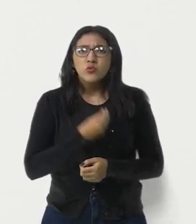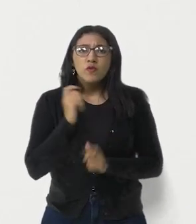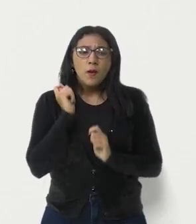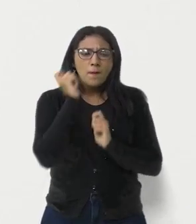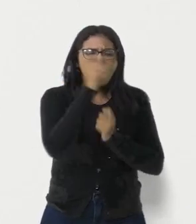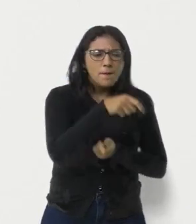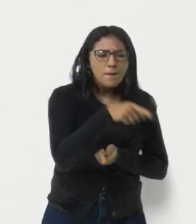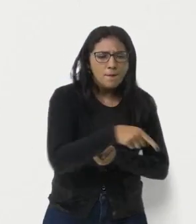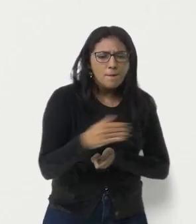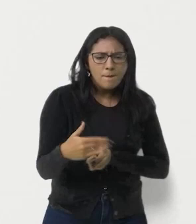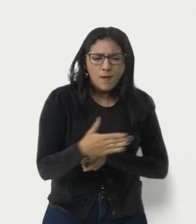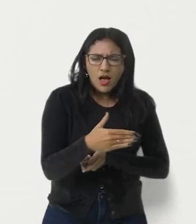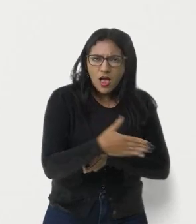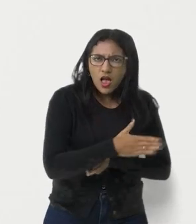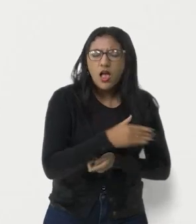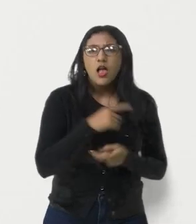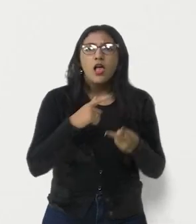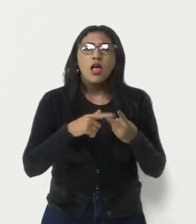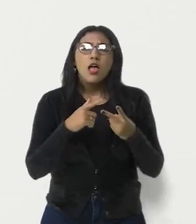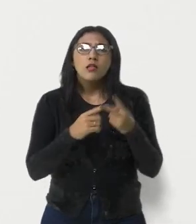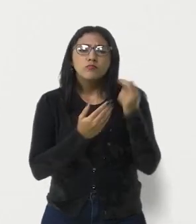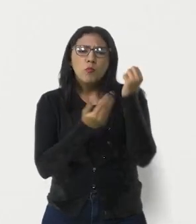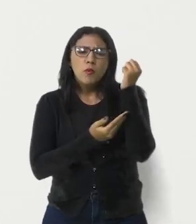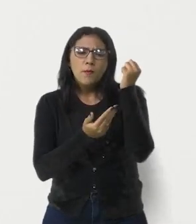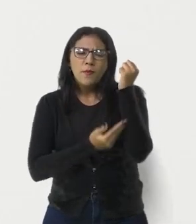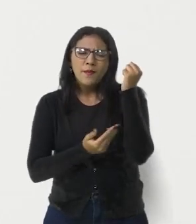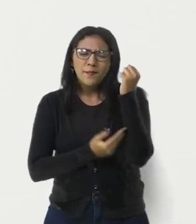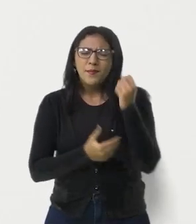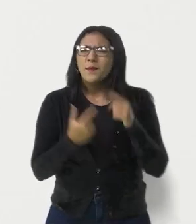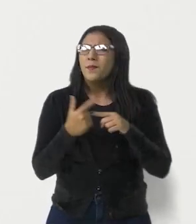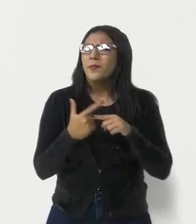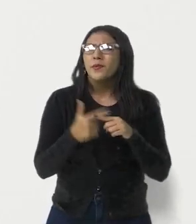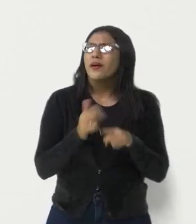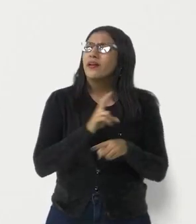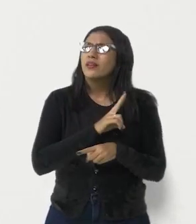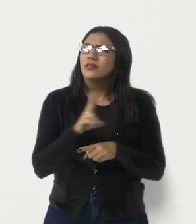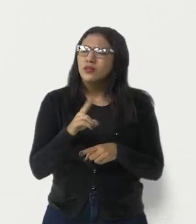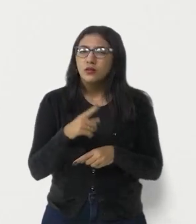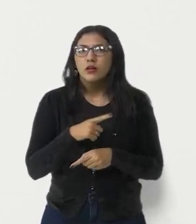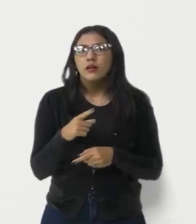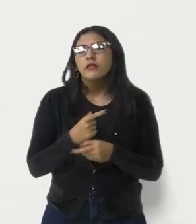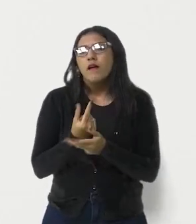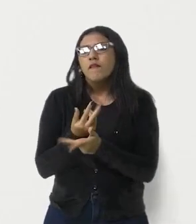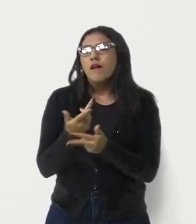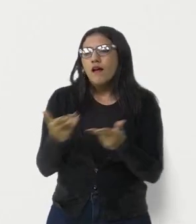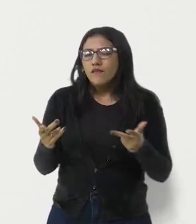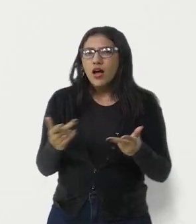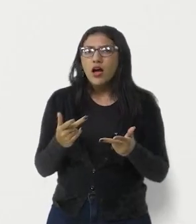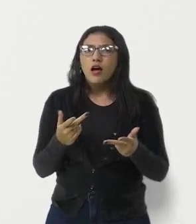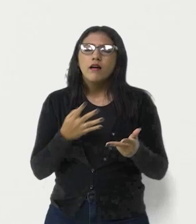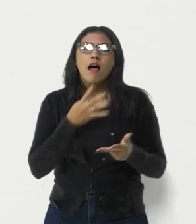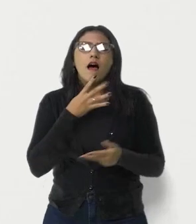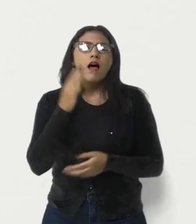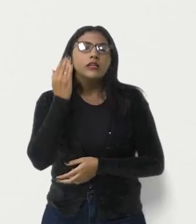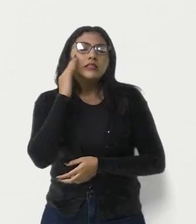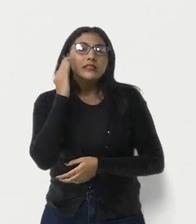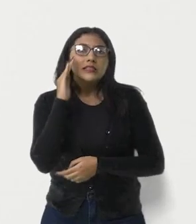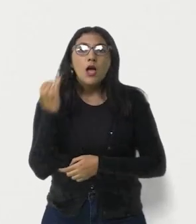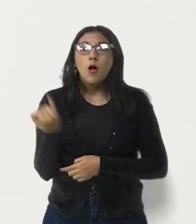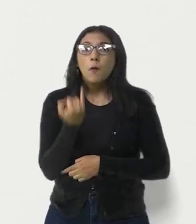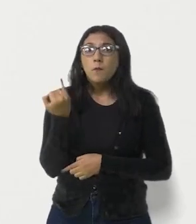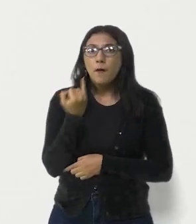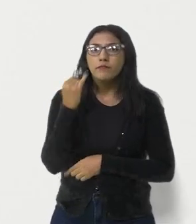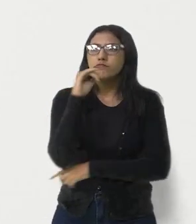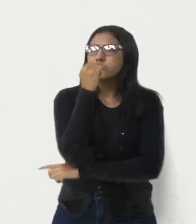os pescadores, e eles vão ser assim chamados porque eles vão desempenhar e também vão reconhecer a